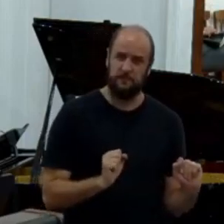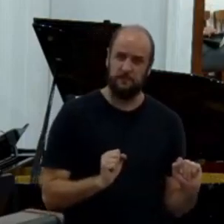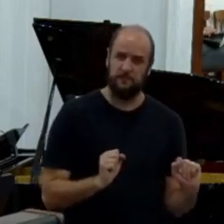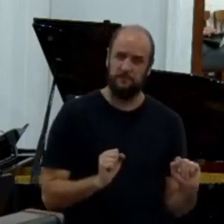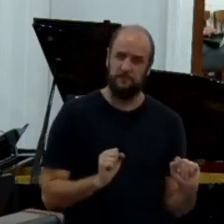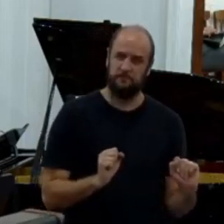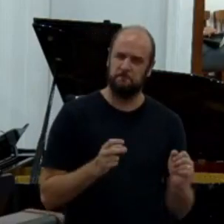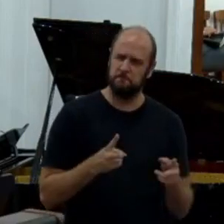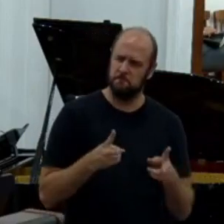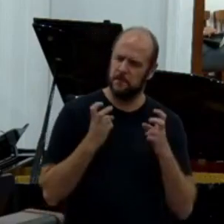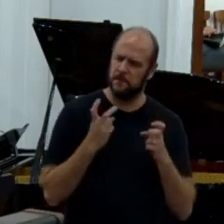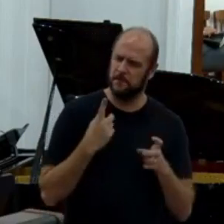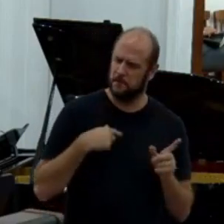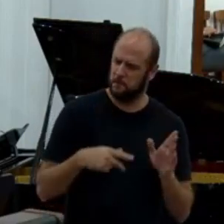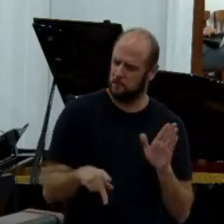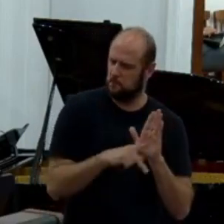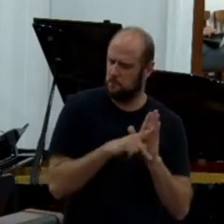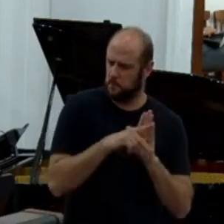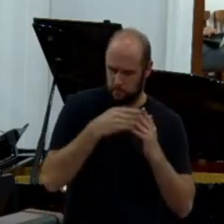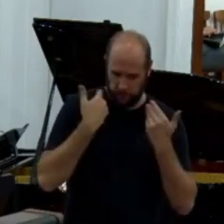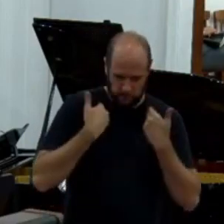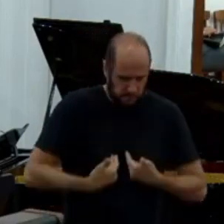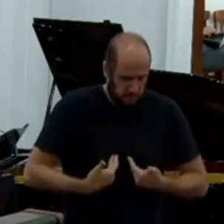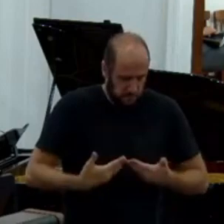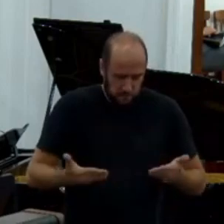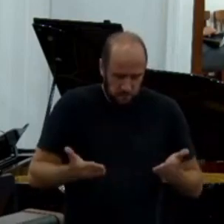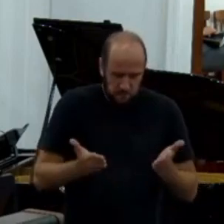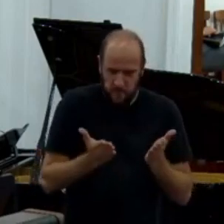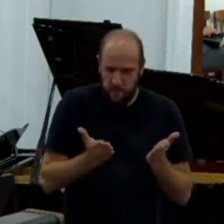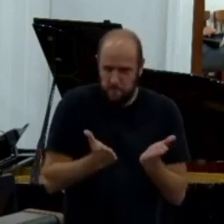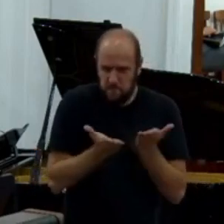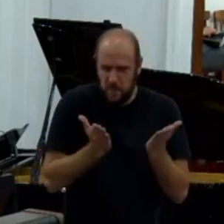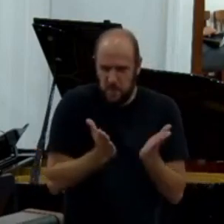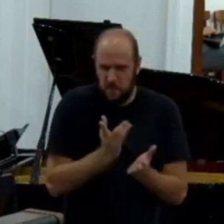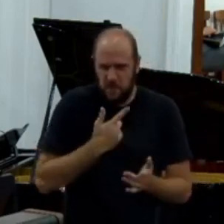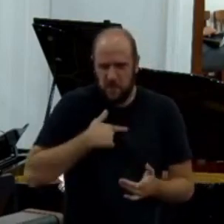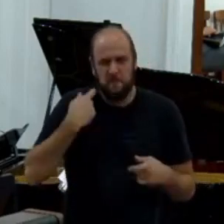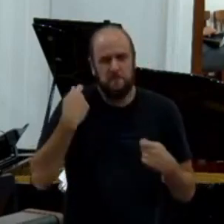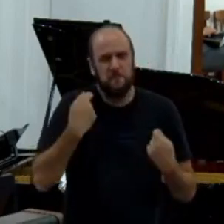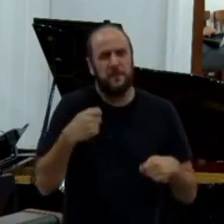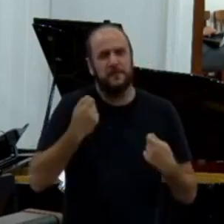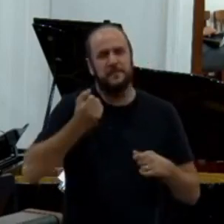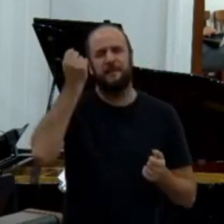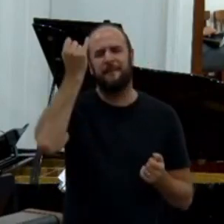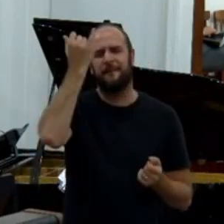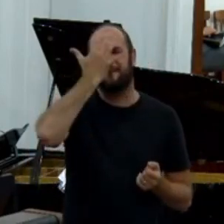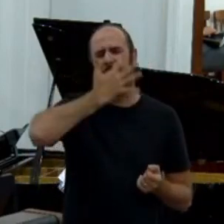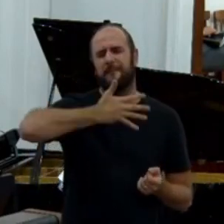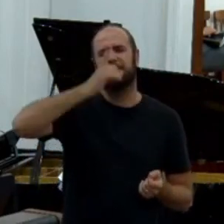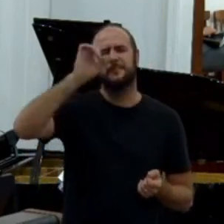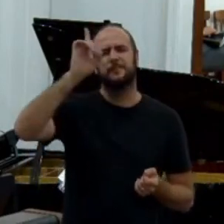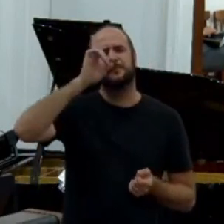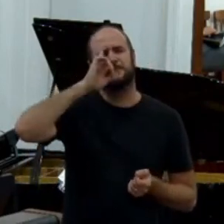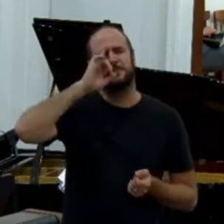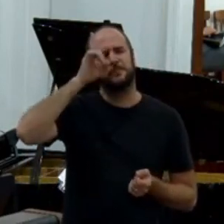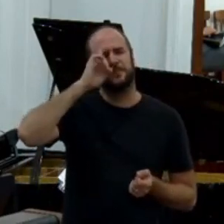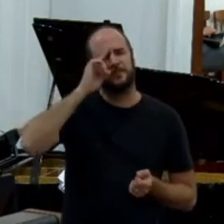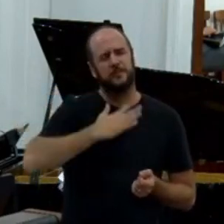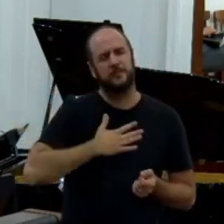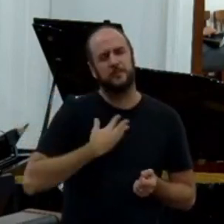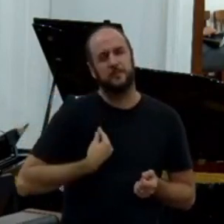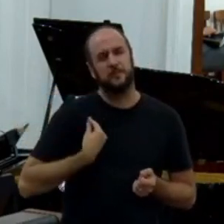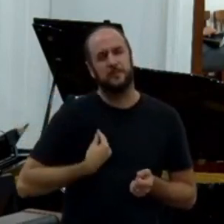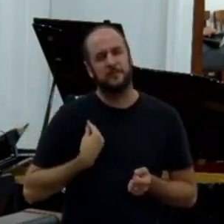De reconhecer a minha própria miséria, o quanto eu necessito da graça de Deus a cada dia em minha vida